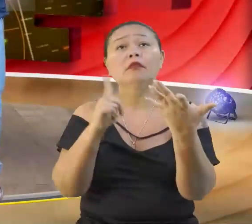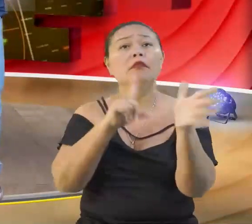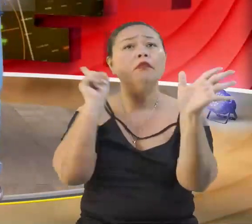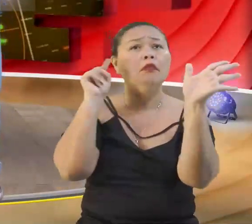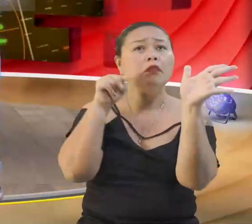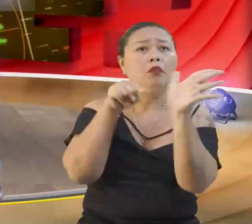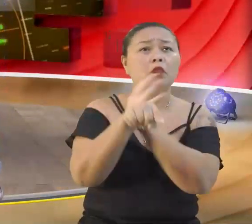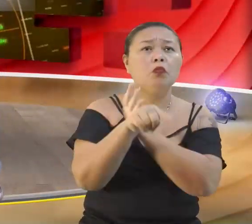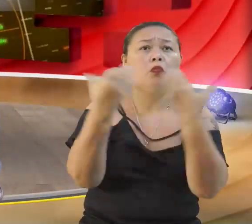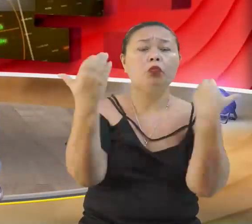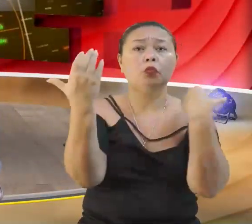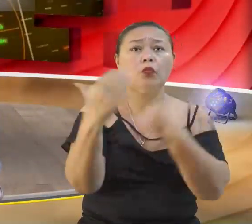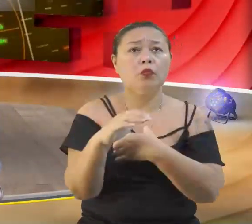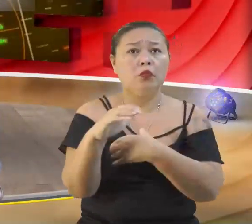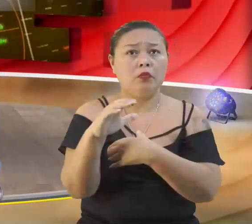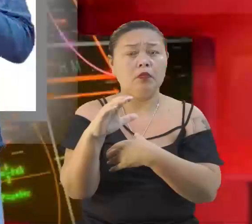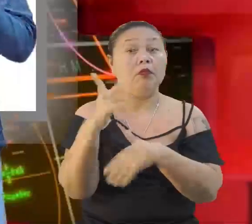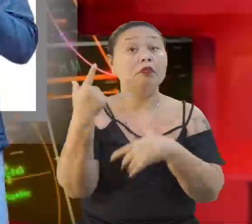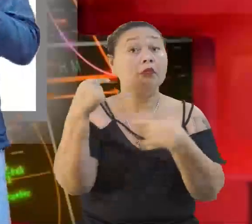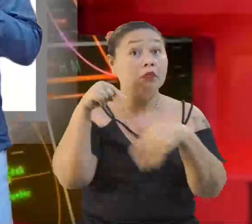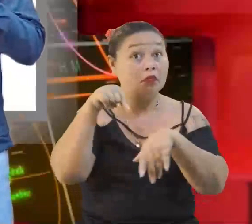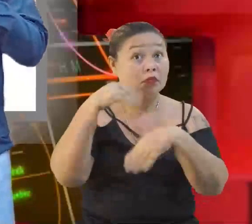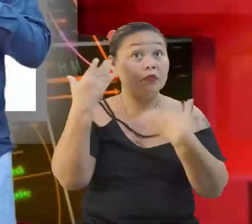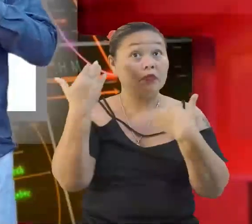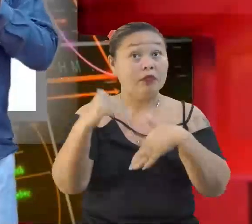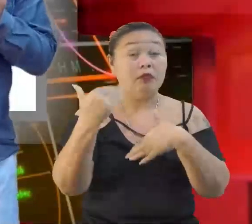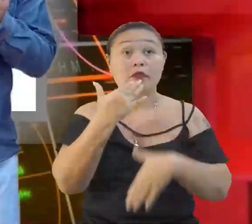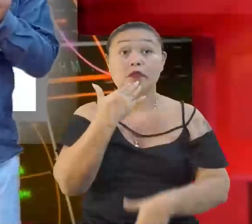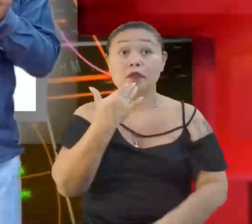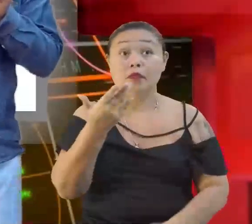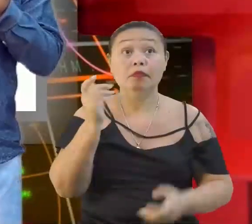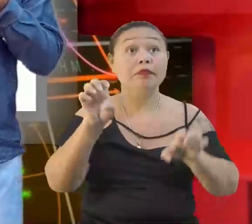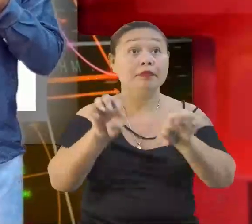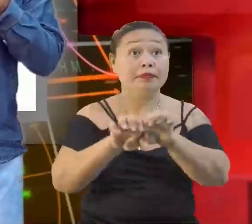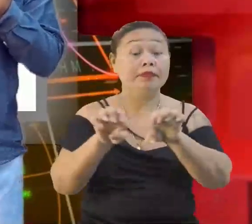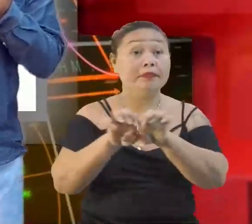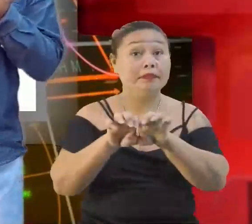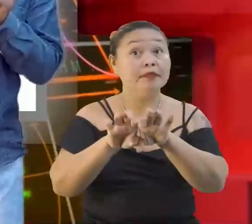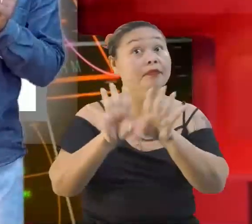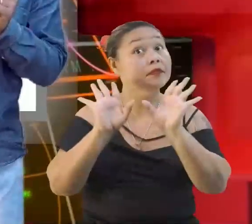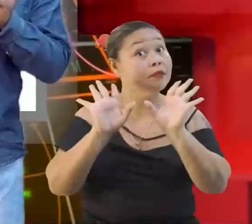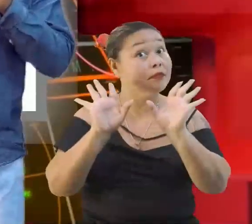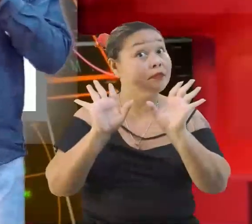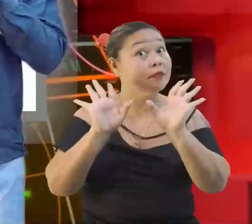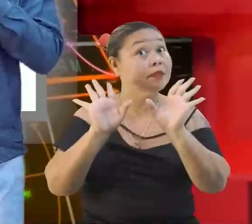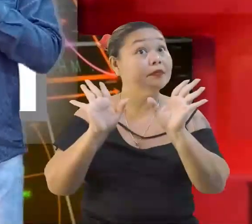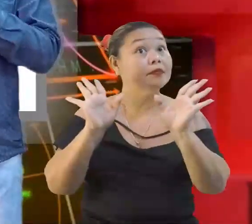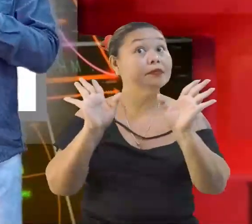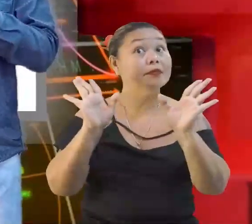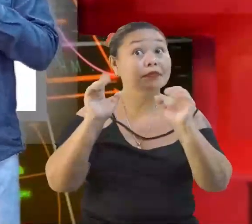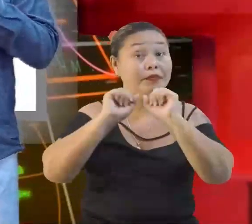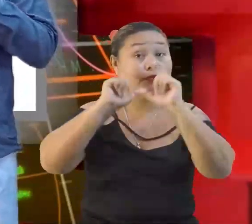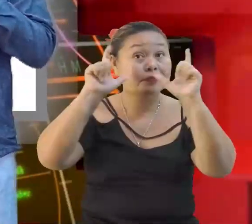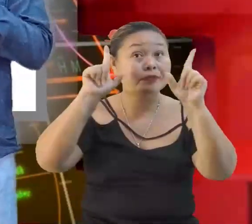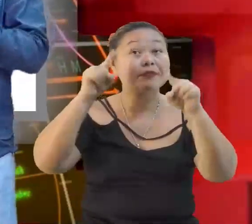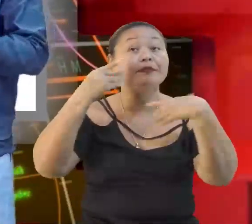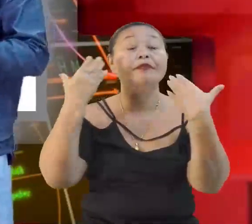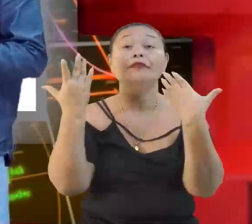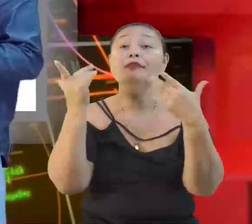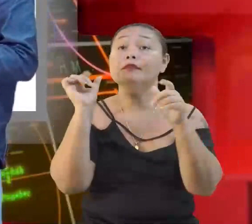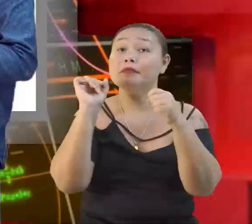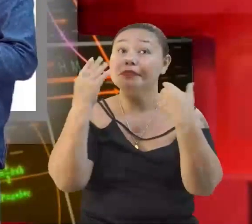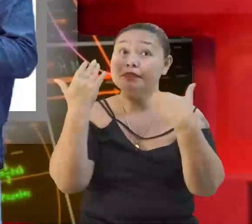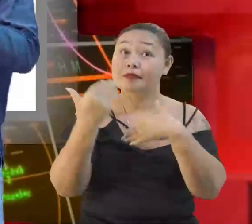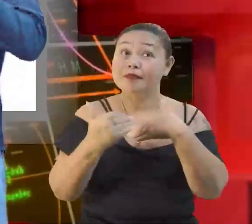de concurso, na prova, nós vamos pedir a equação. Preste atenção na prova. Se cair